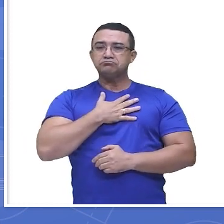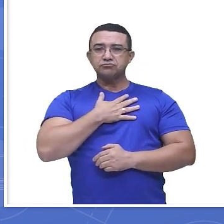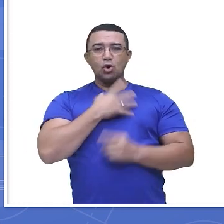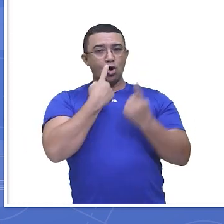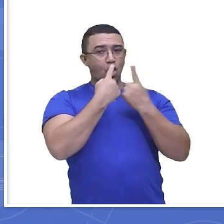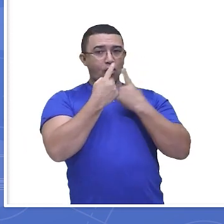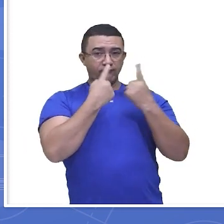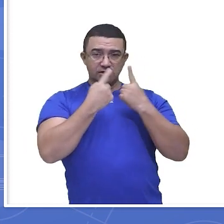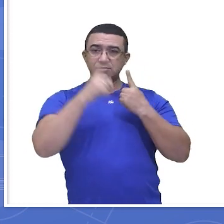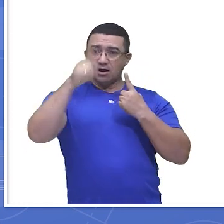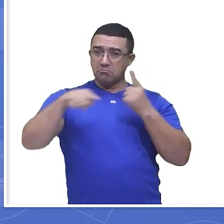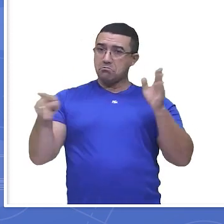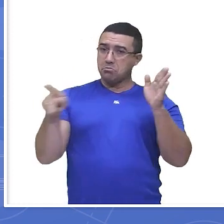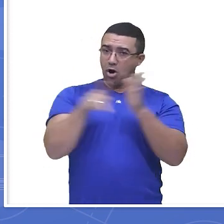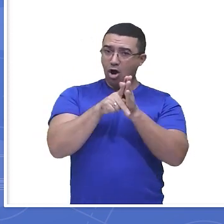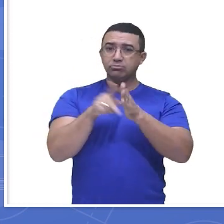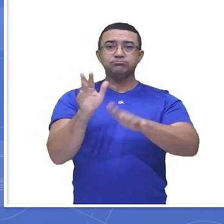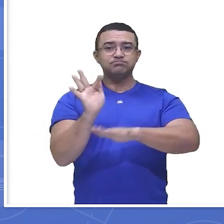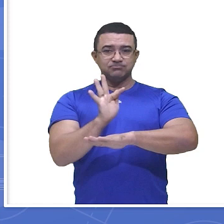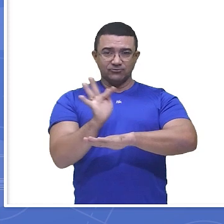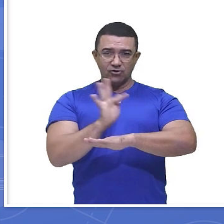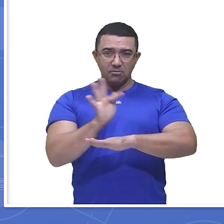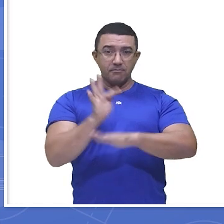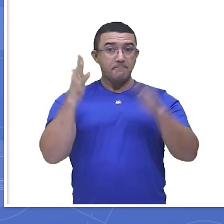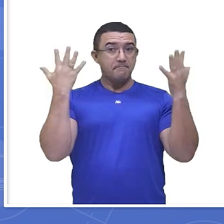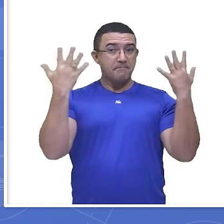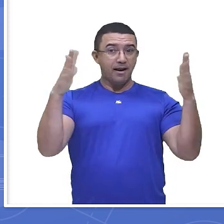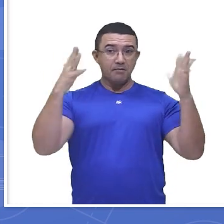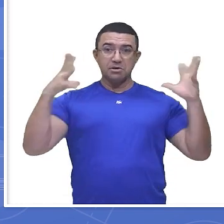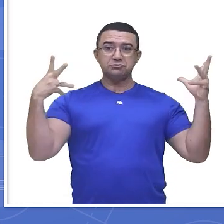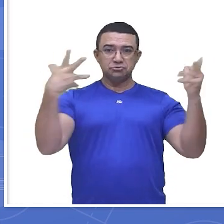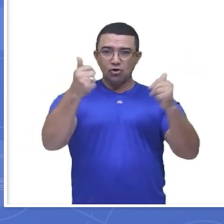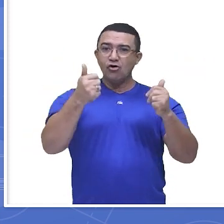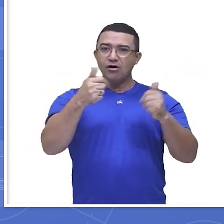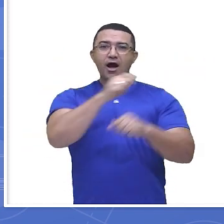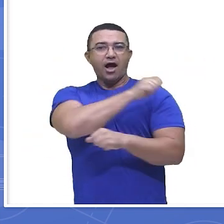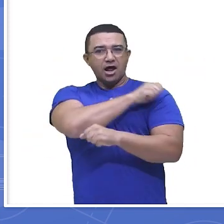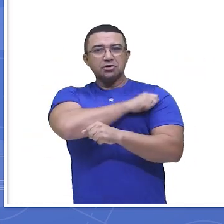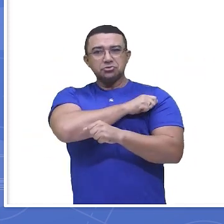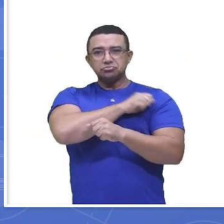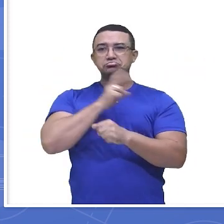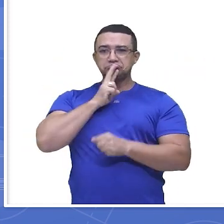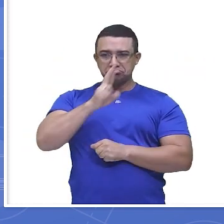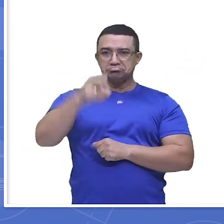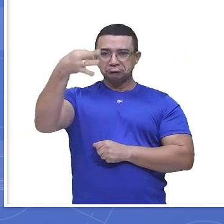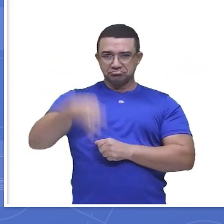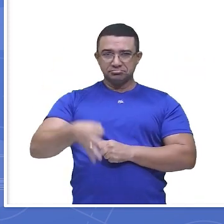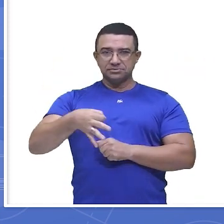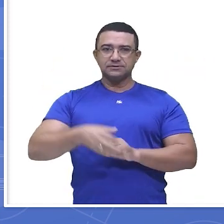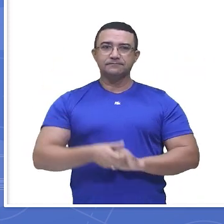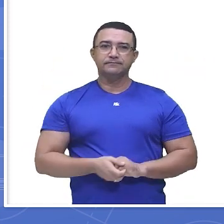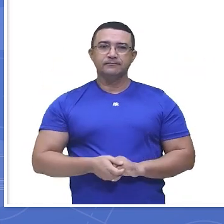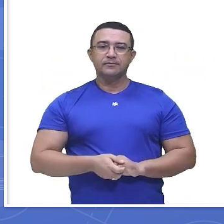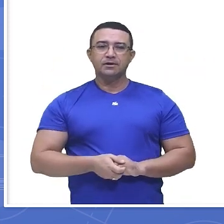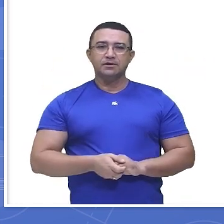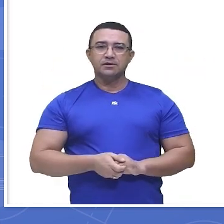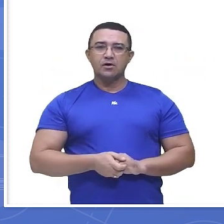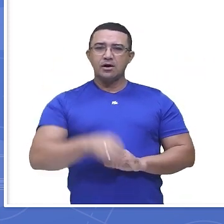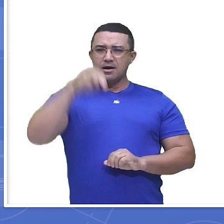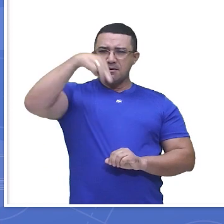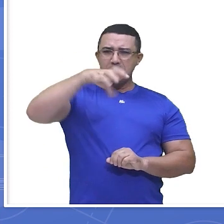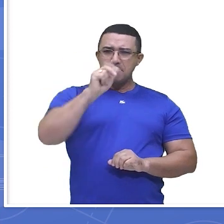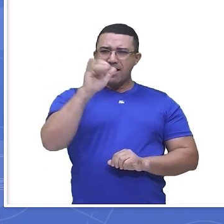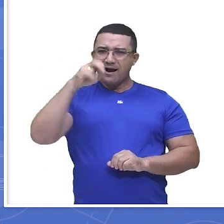totalmente formal, ok? Parabéns a todos os que acertaram. O segundo, Marina, olá, sou Marina. Olha,